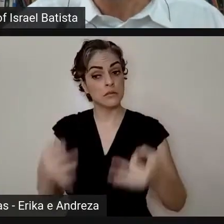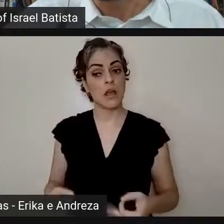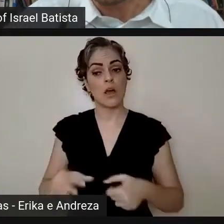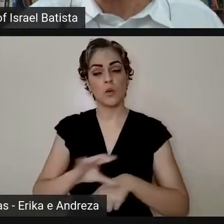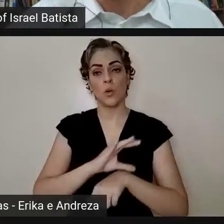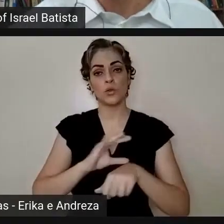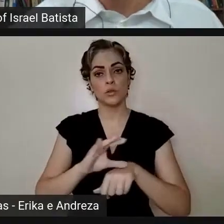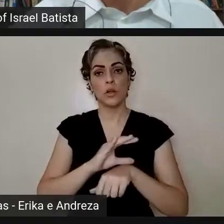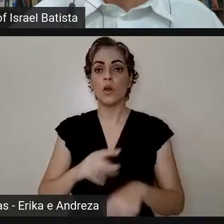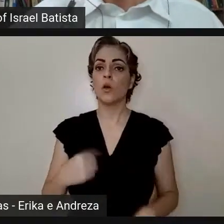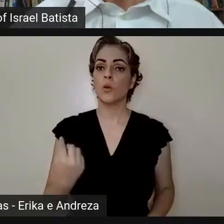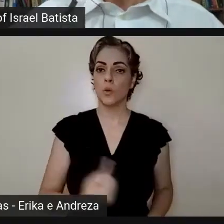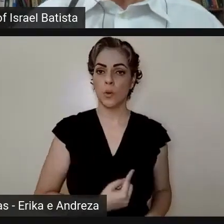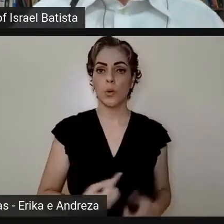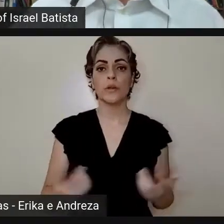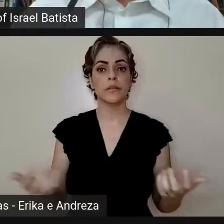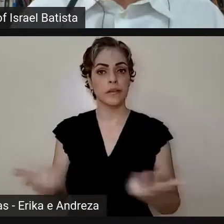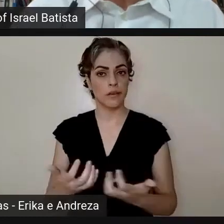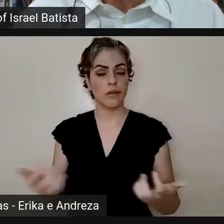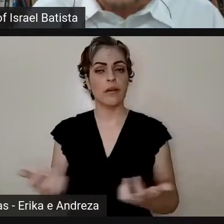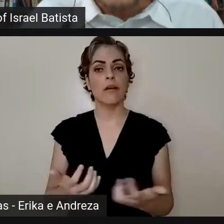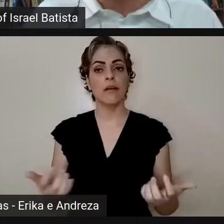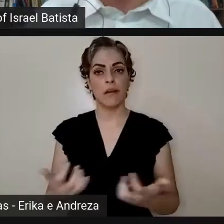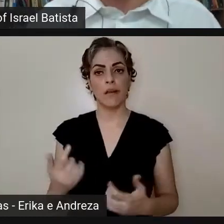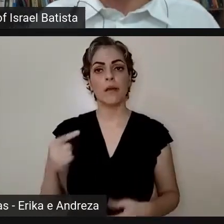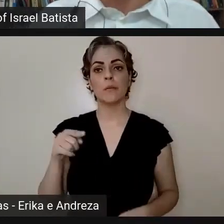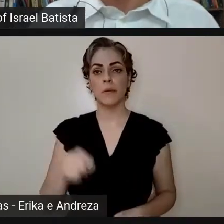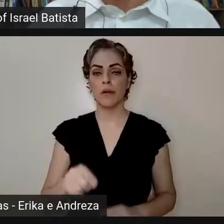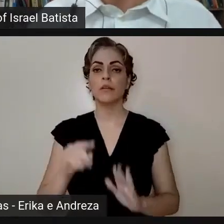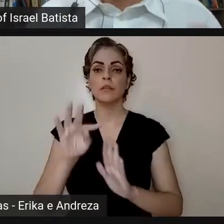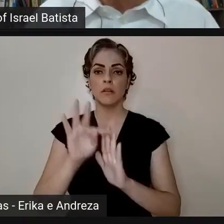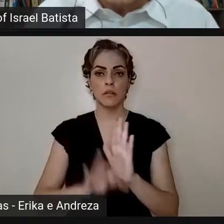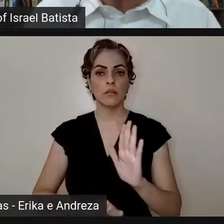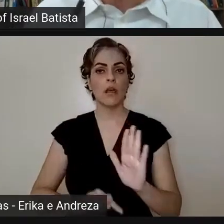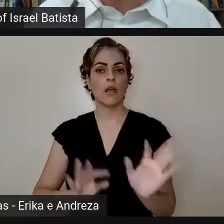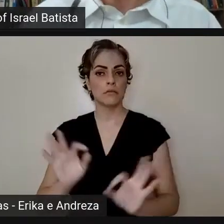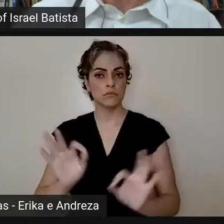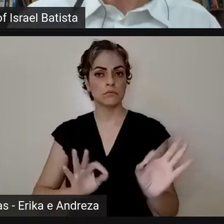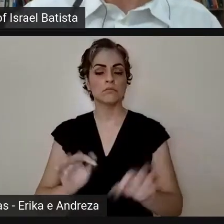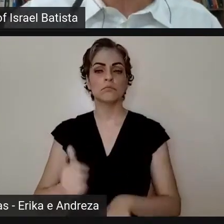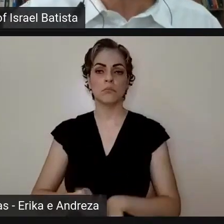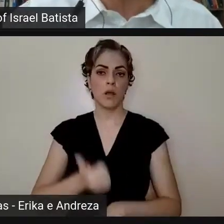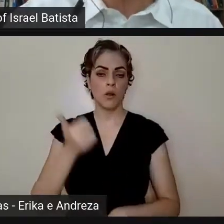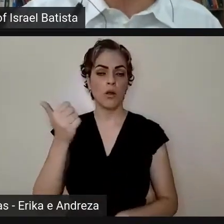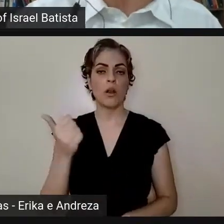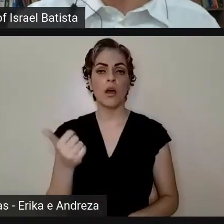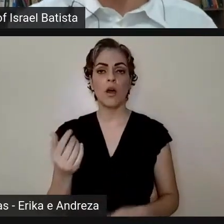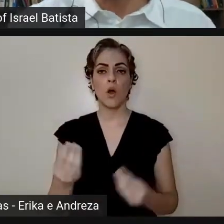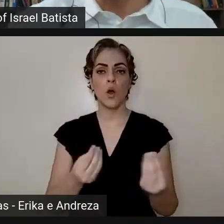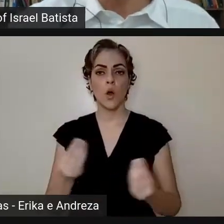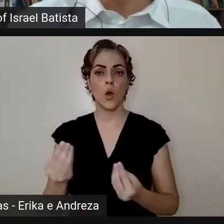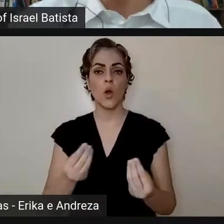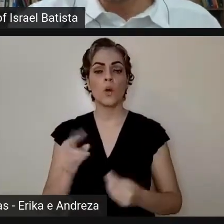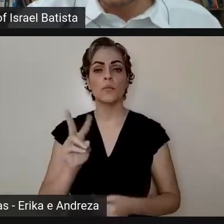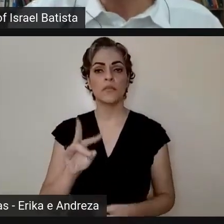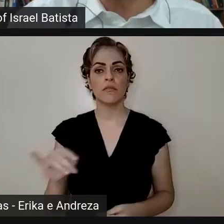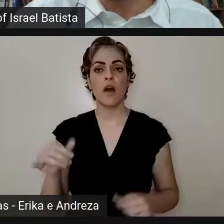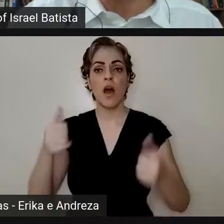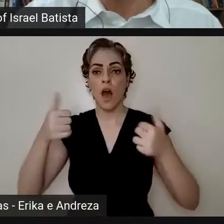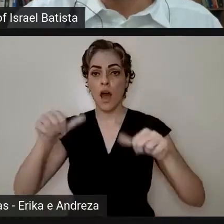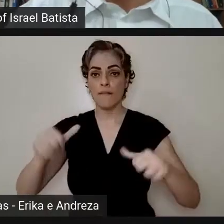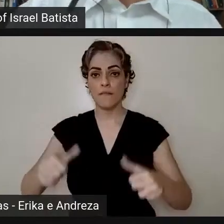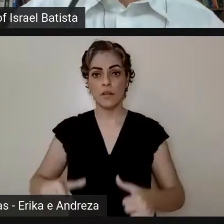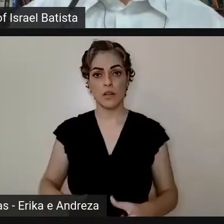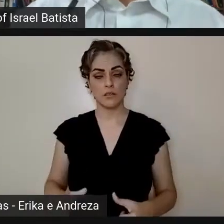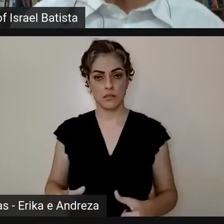queremos participar da construção do texto, que vai determinar como será feita a avaliação de